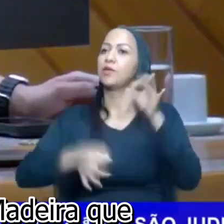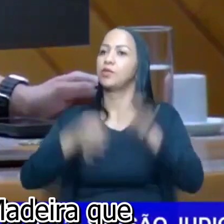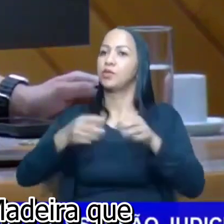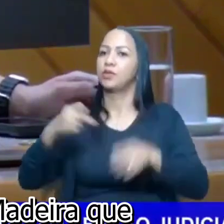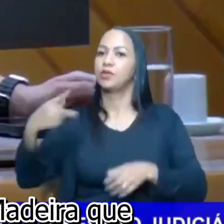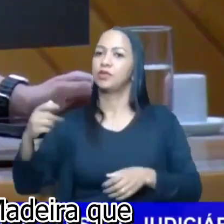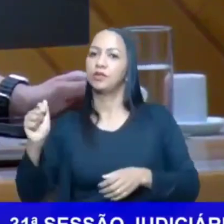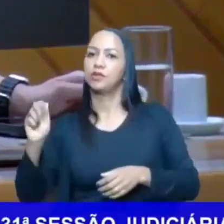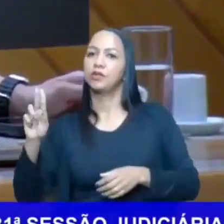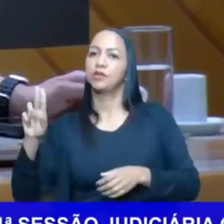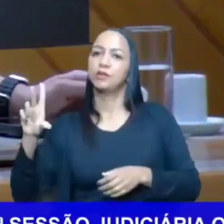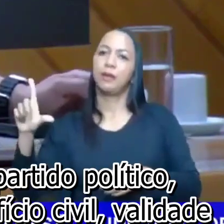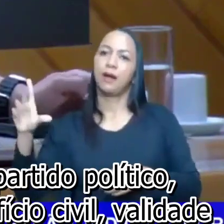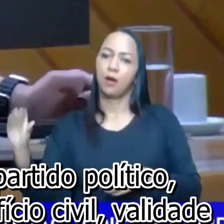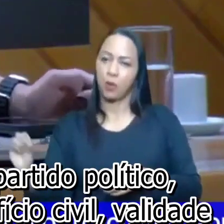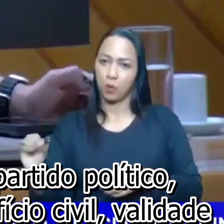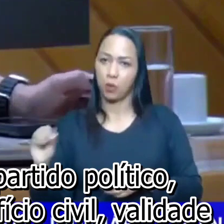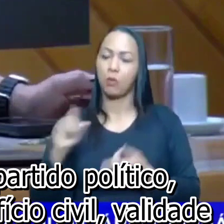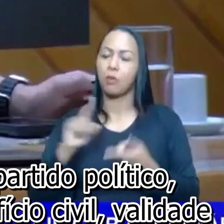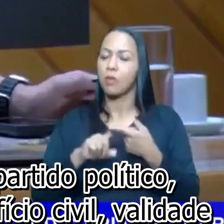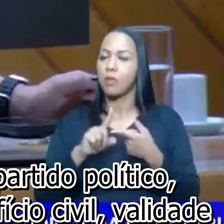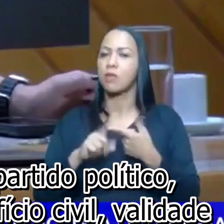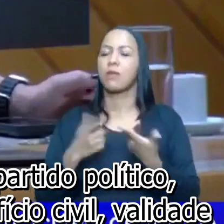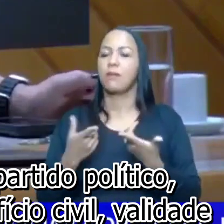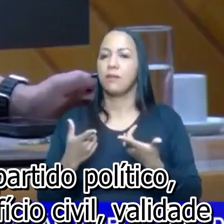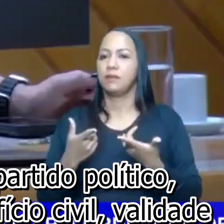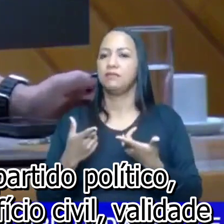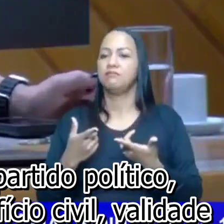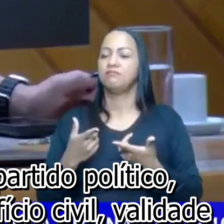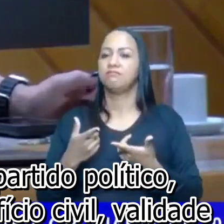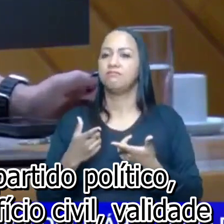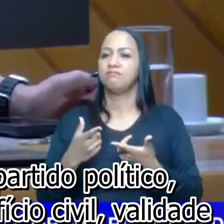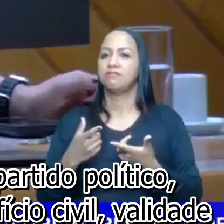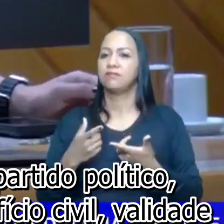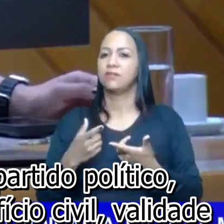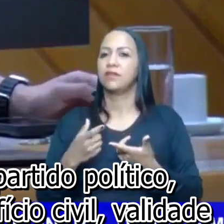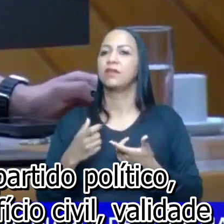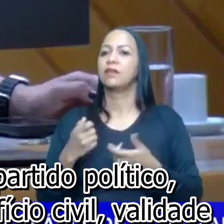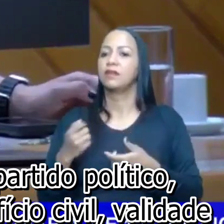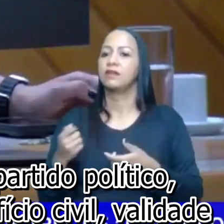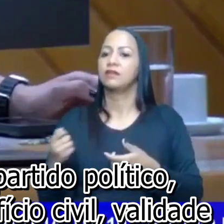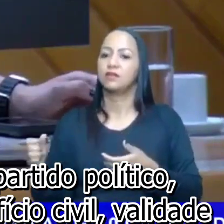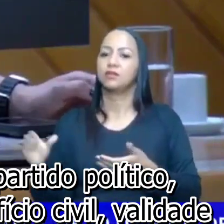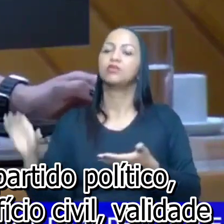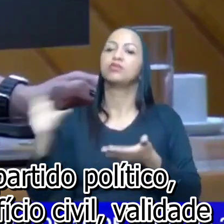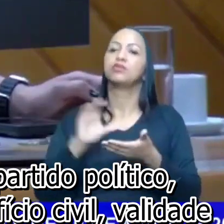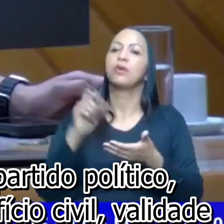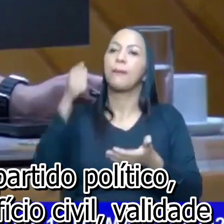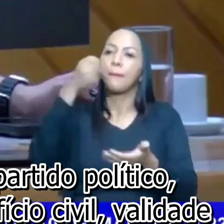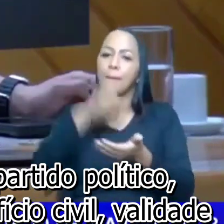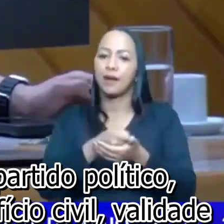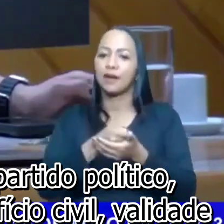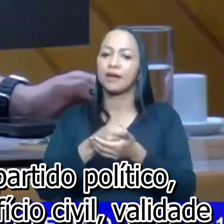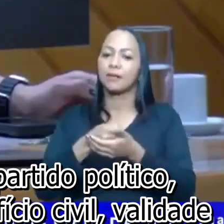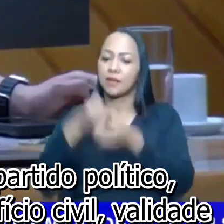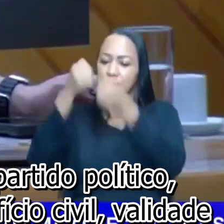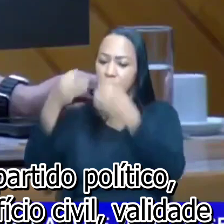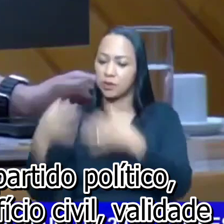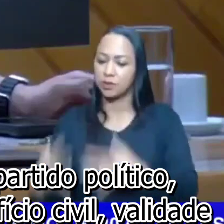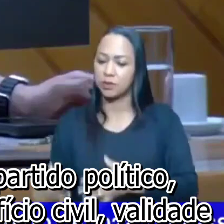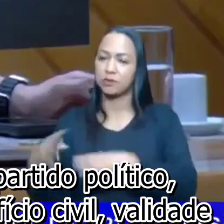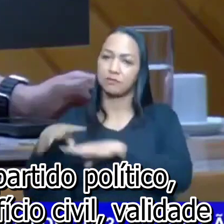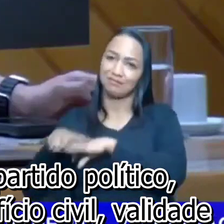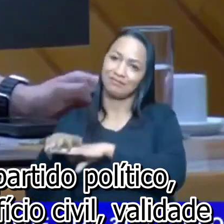Madeira, que tratam justamente sobre a prestação de contas no partido político, exercício financeiro,